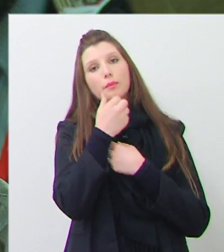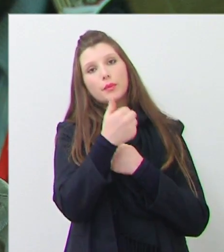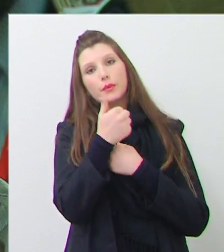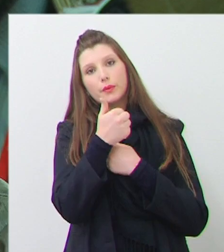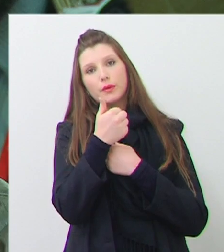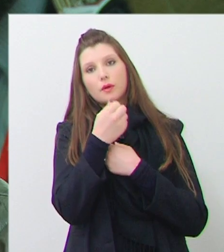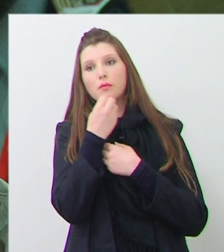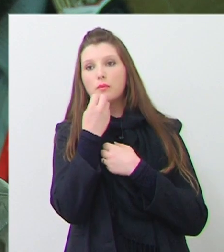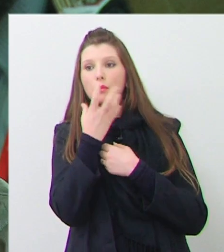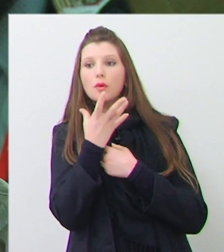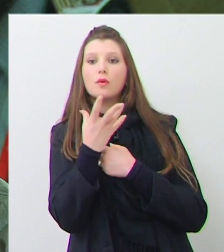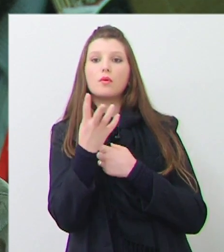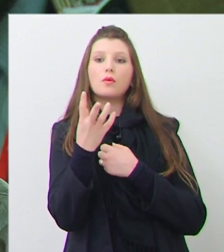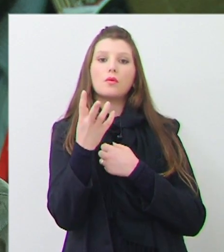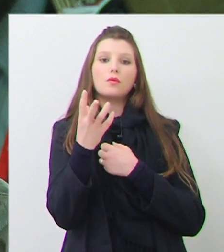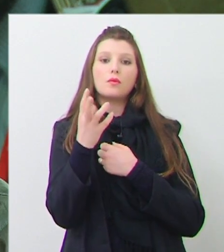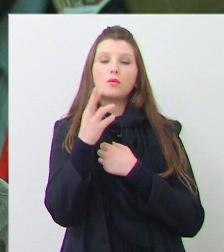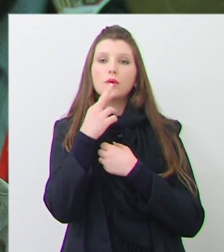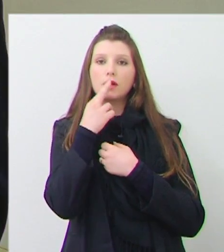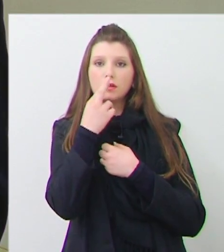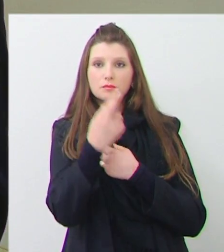bom resultado,